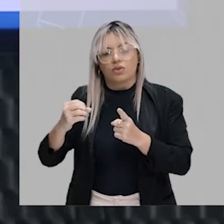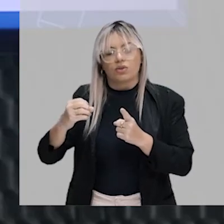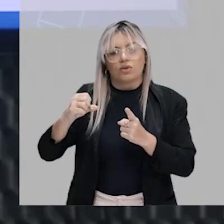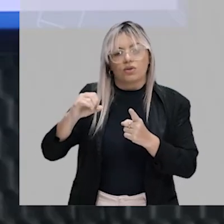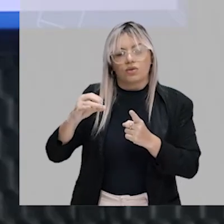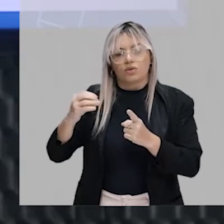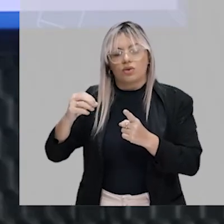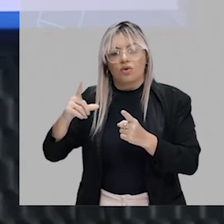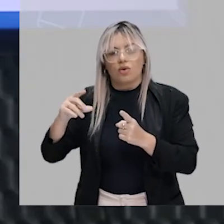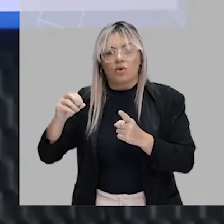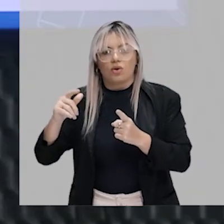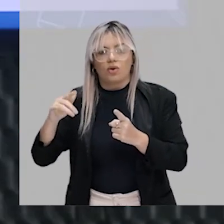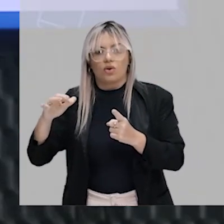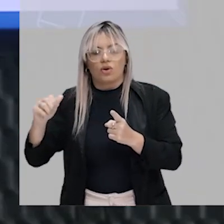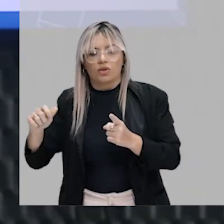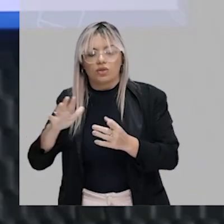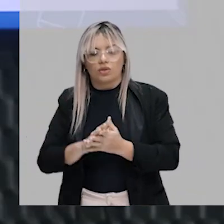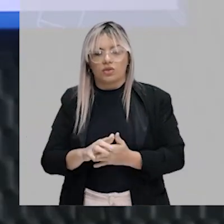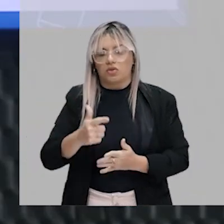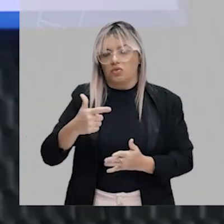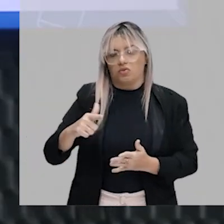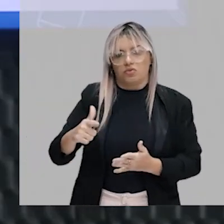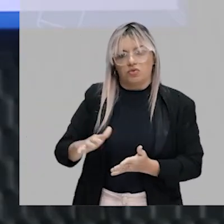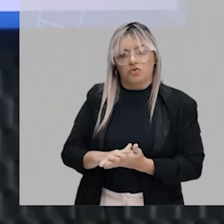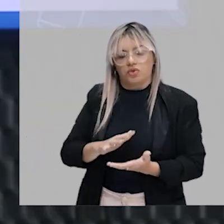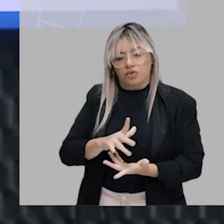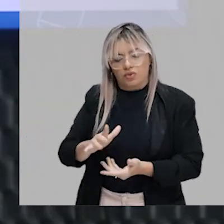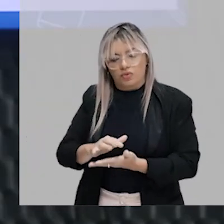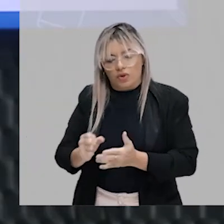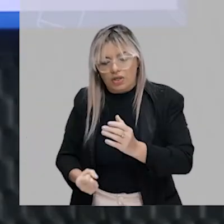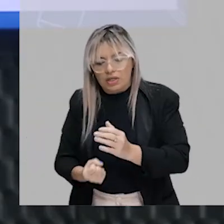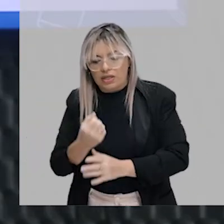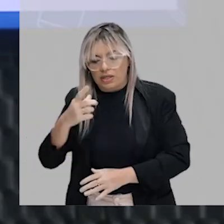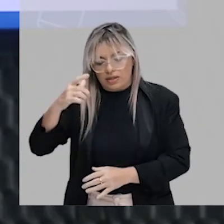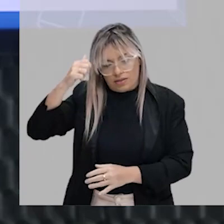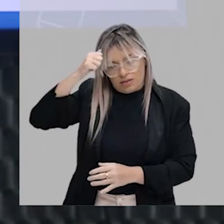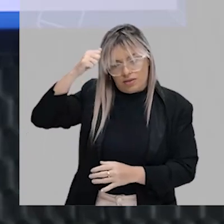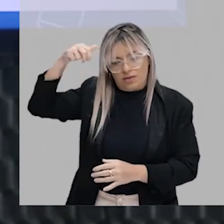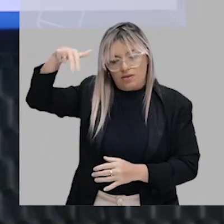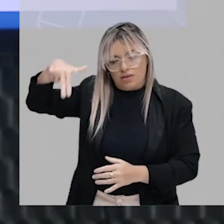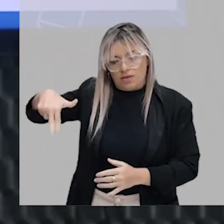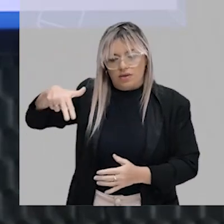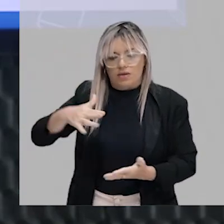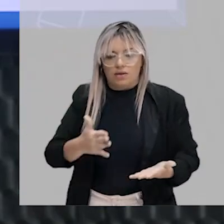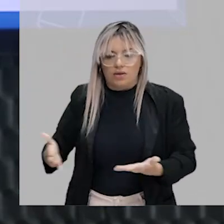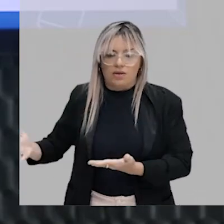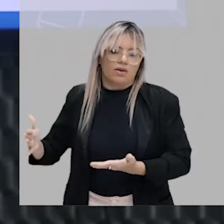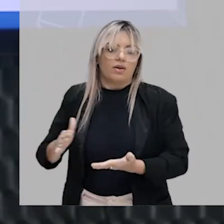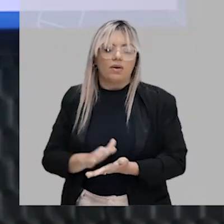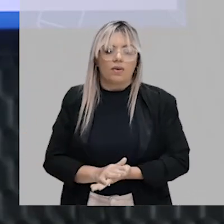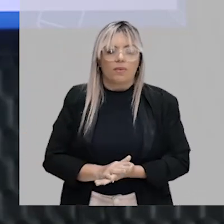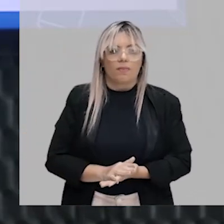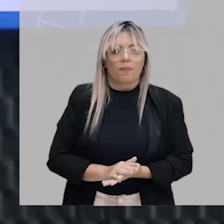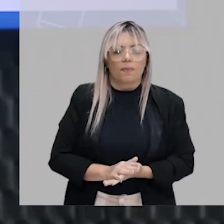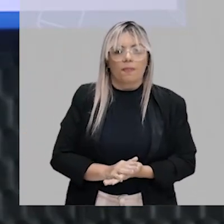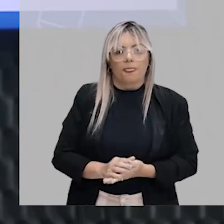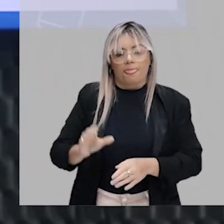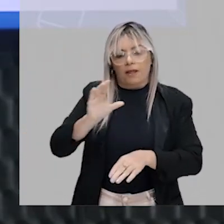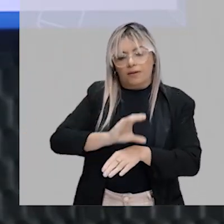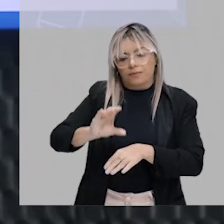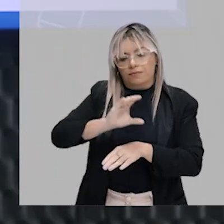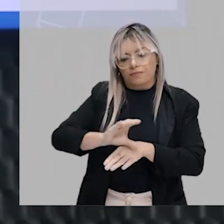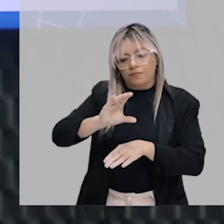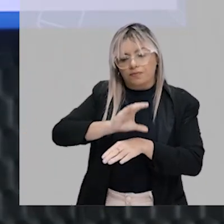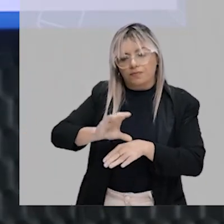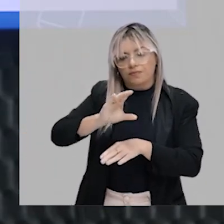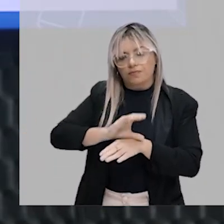sociologia não existia. Ela foi criada por Augusto Comte. Nessa organização de um curso de filosofia que resultou na escrita da